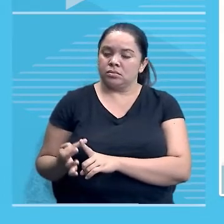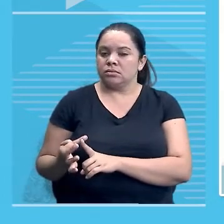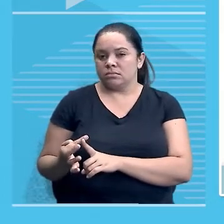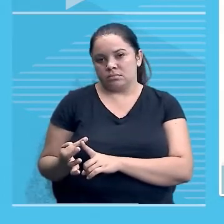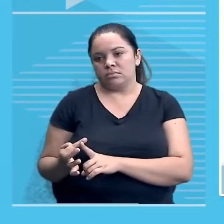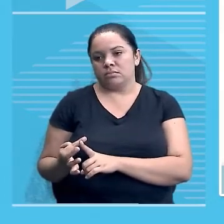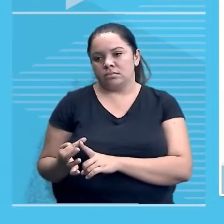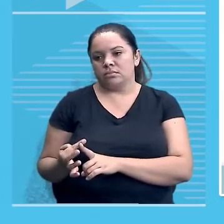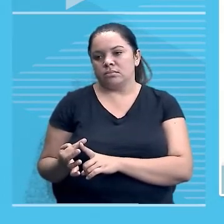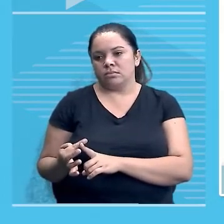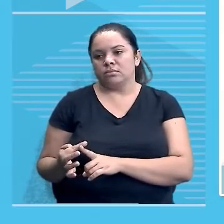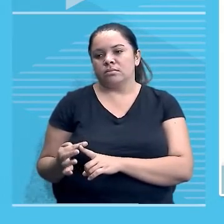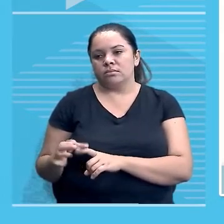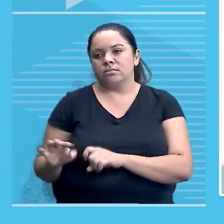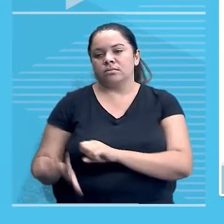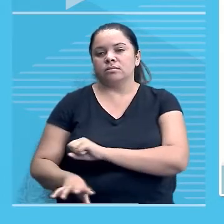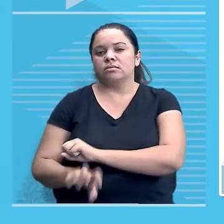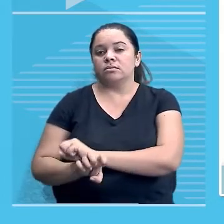certo?